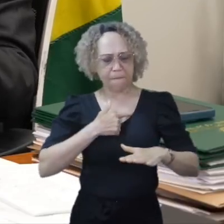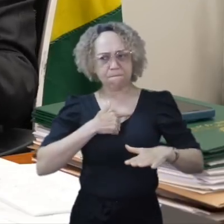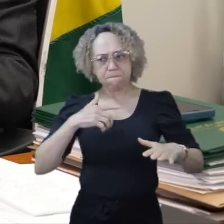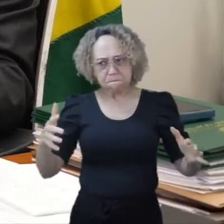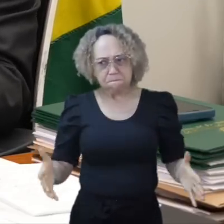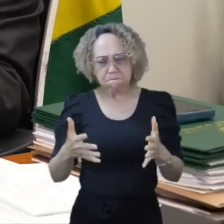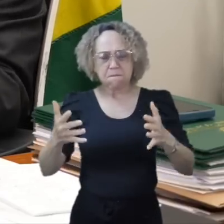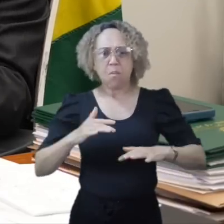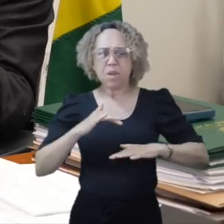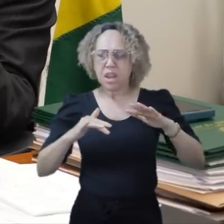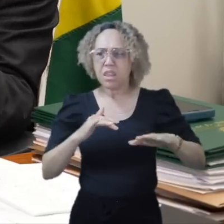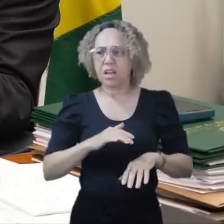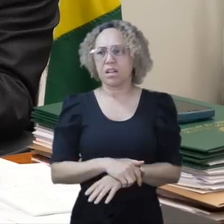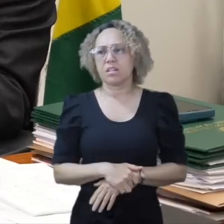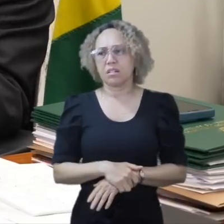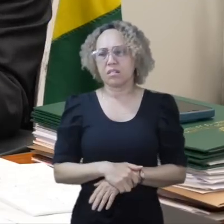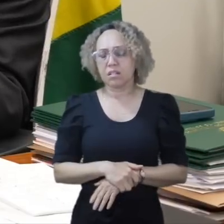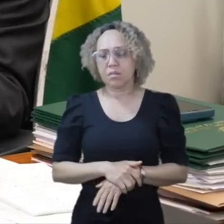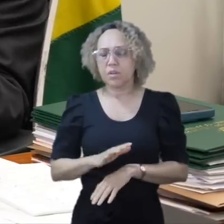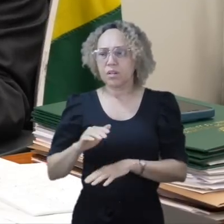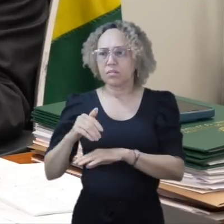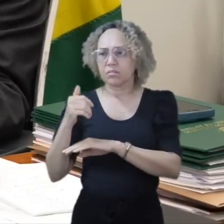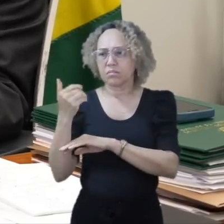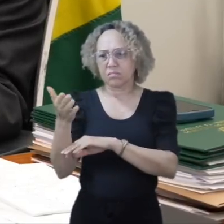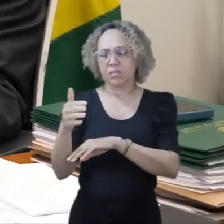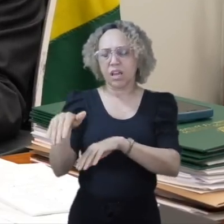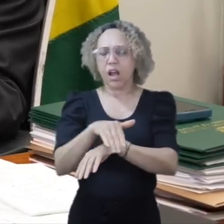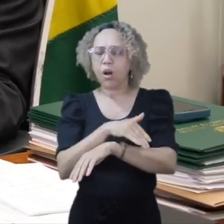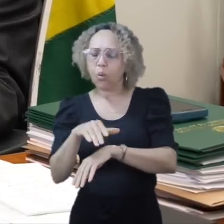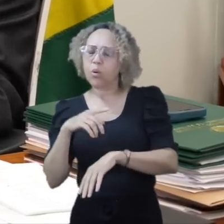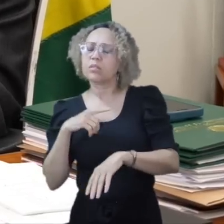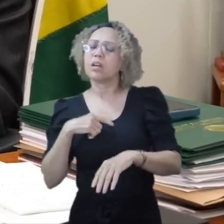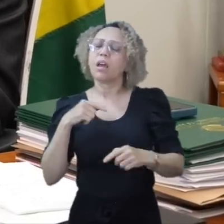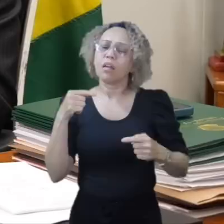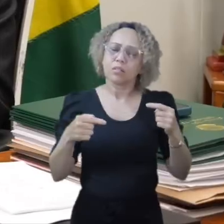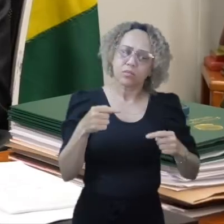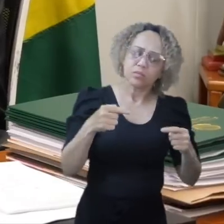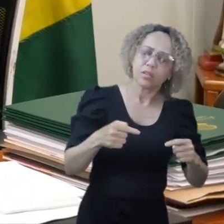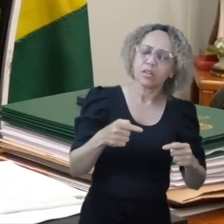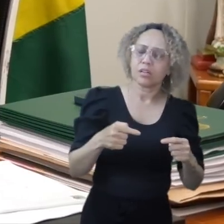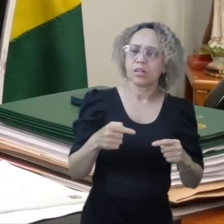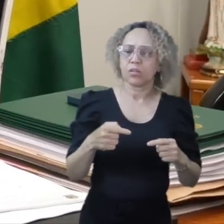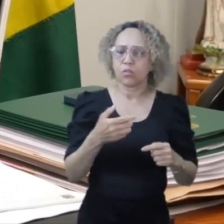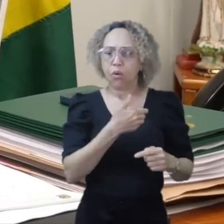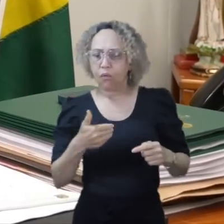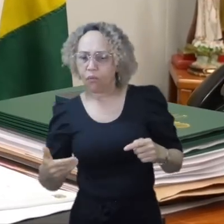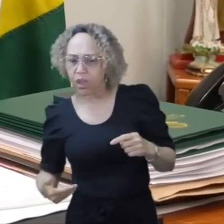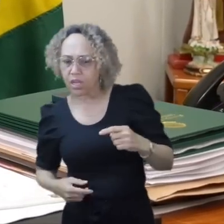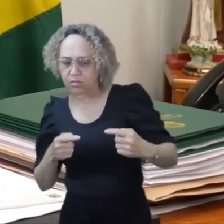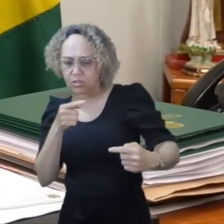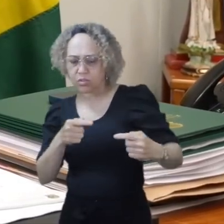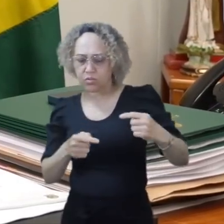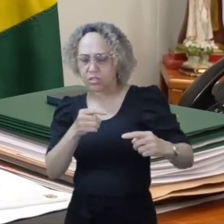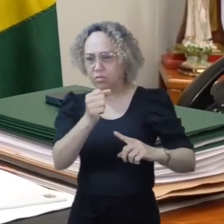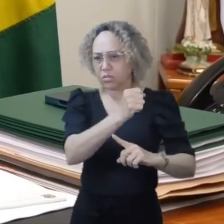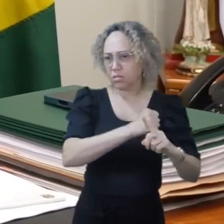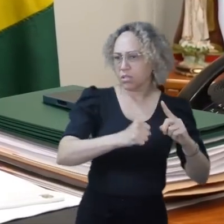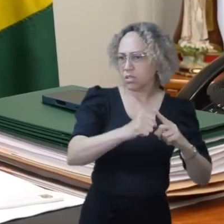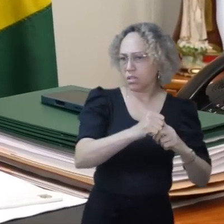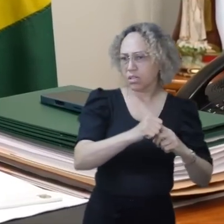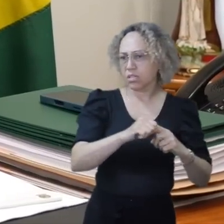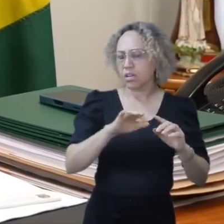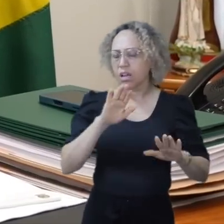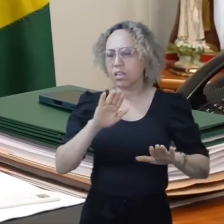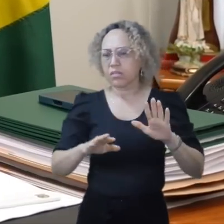matérias que são discutidas do governo com o Congresso, mas tem muitas matérias e pautas da sociedade que nós temos que discutir. Projetos, às vezes,